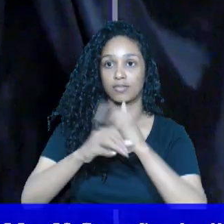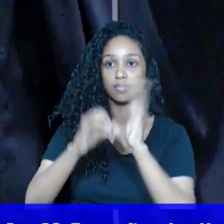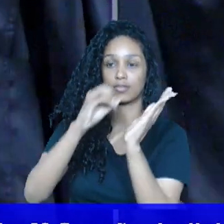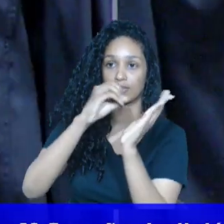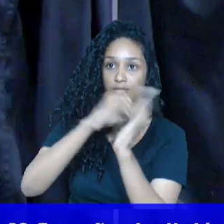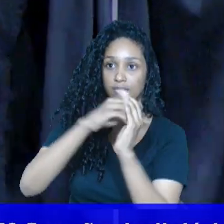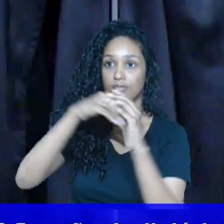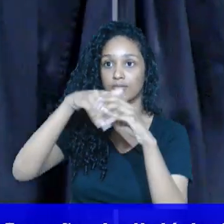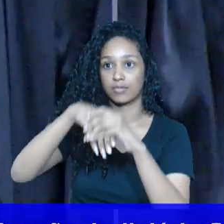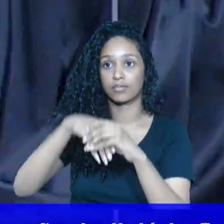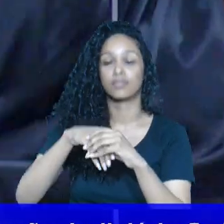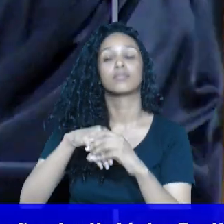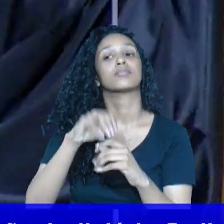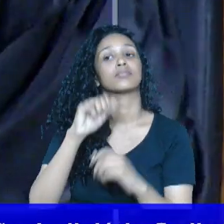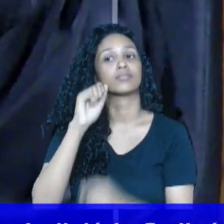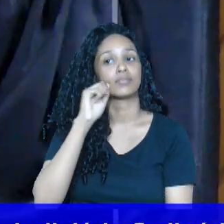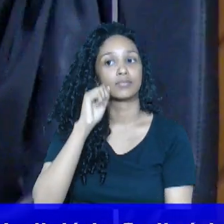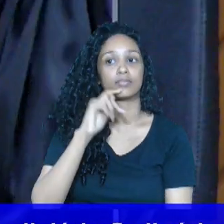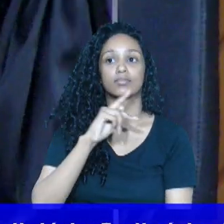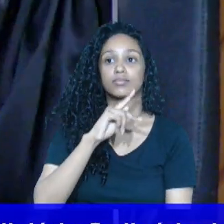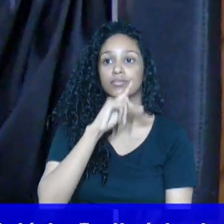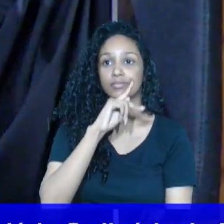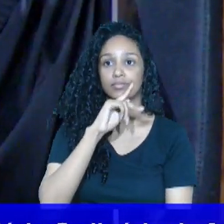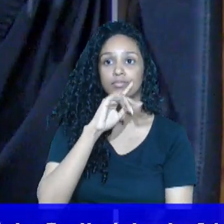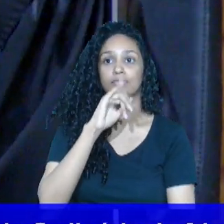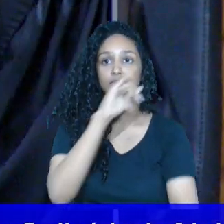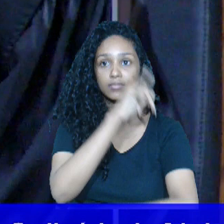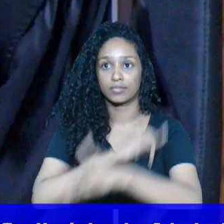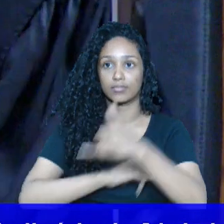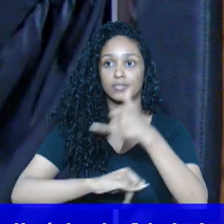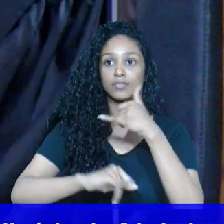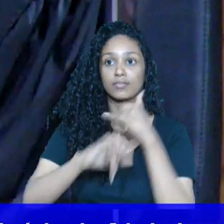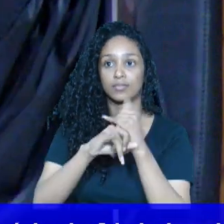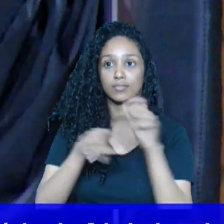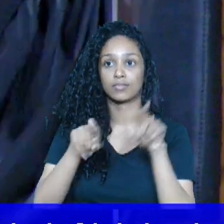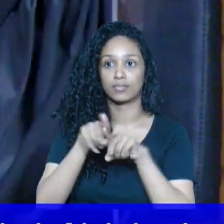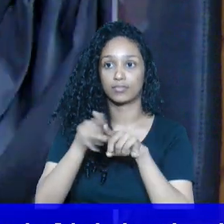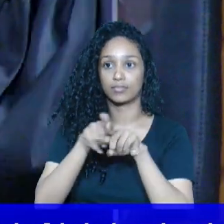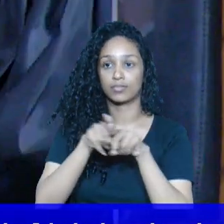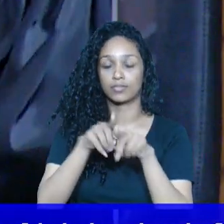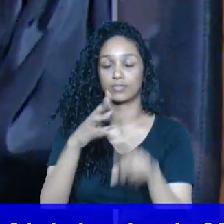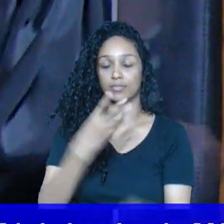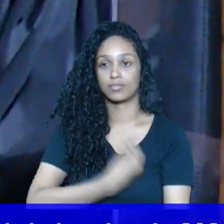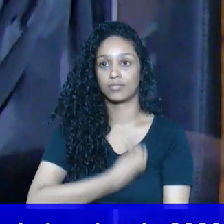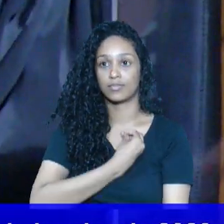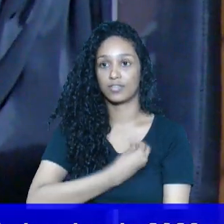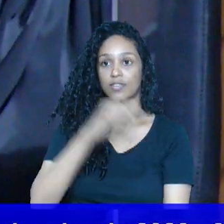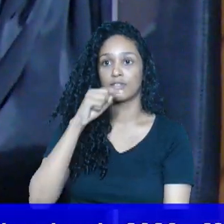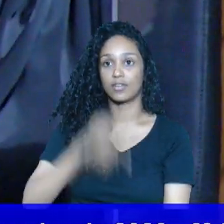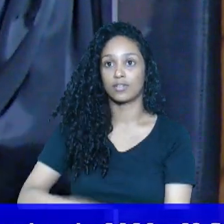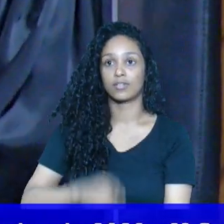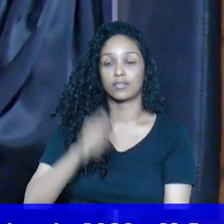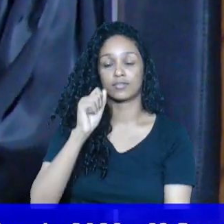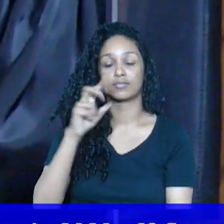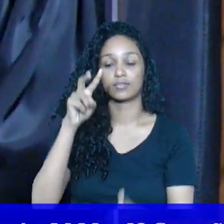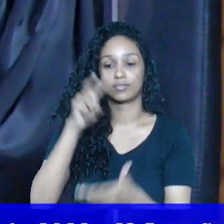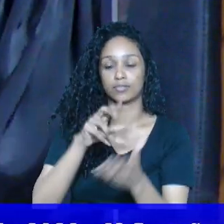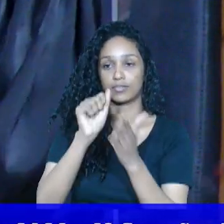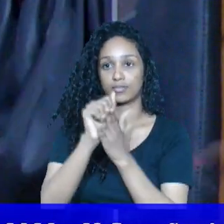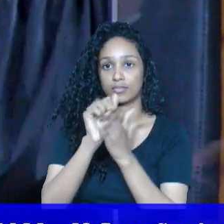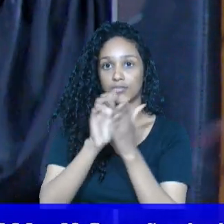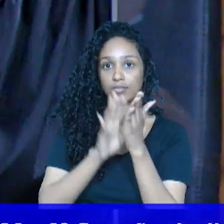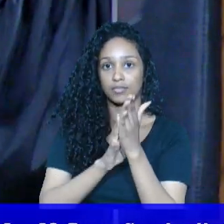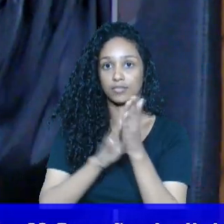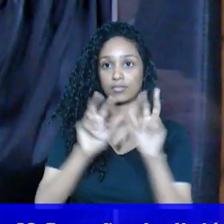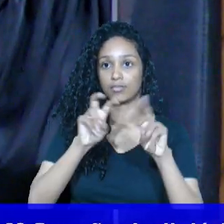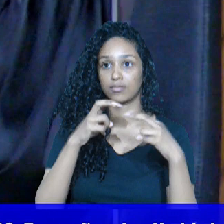a ser realizada na modalidade híbrida, presencial e por videoconferência. Submeto à apreciação a ata da sessão